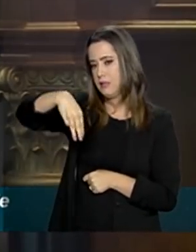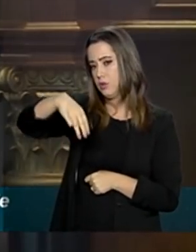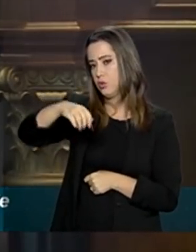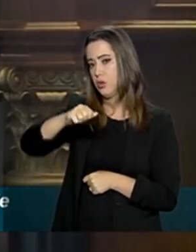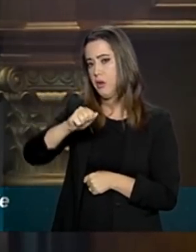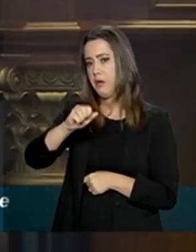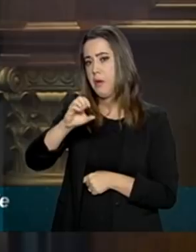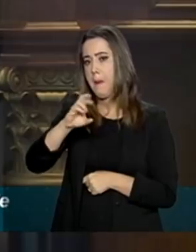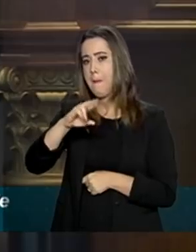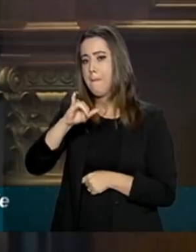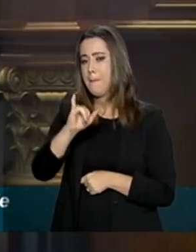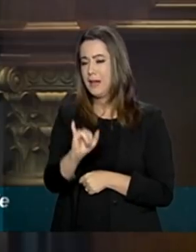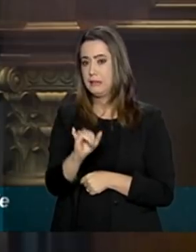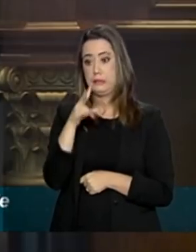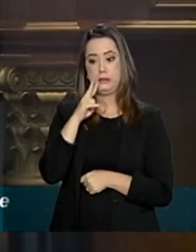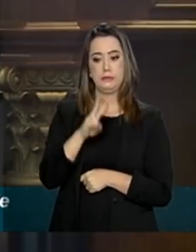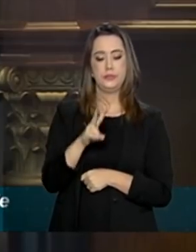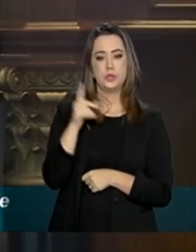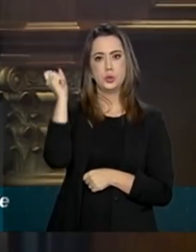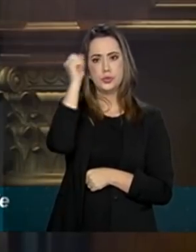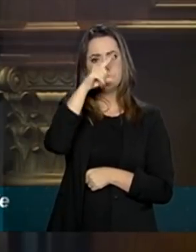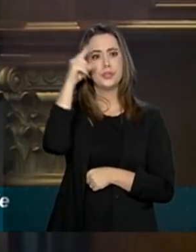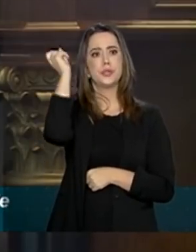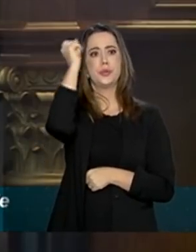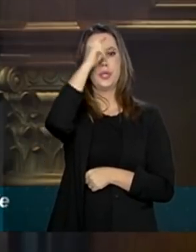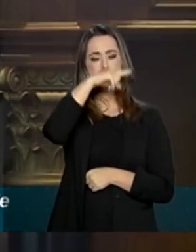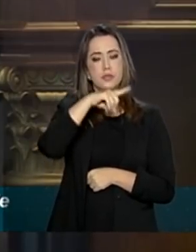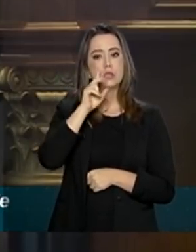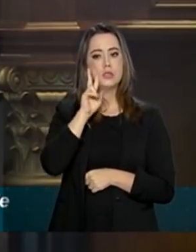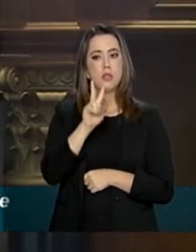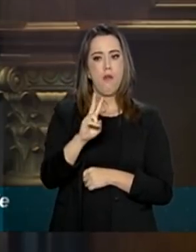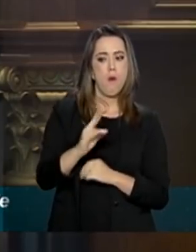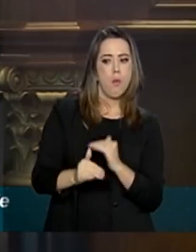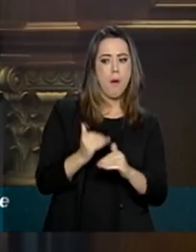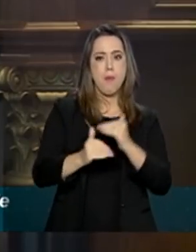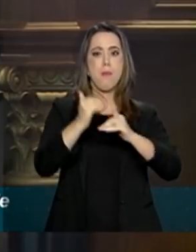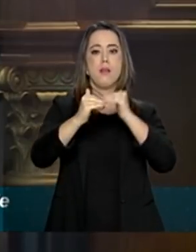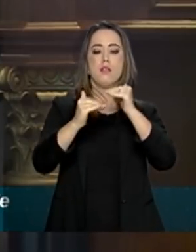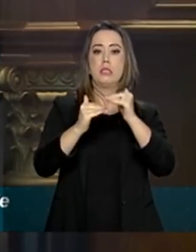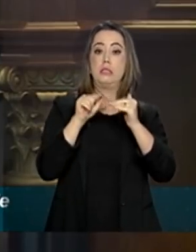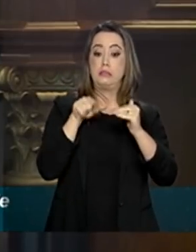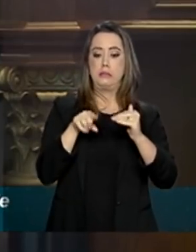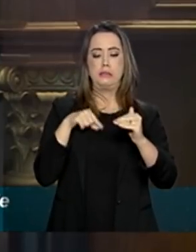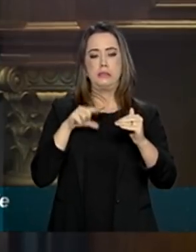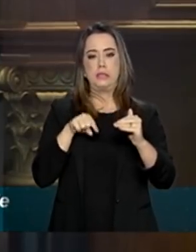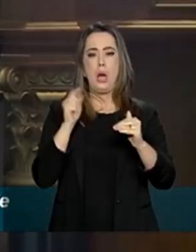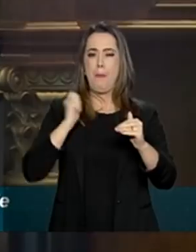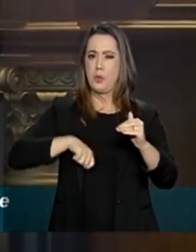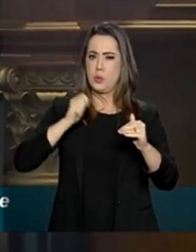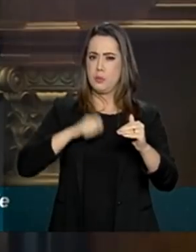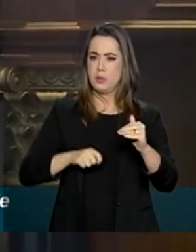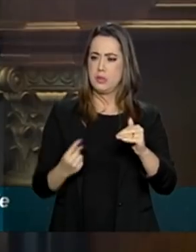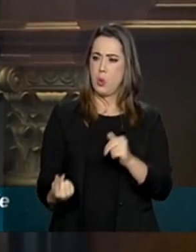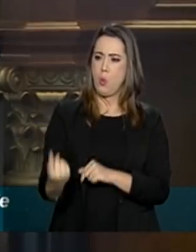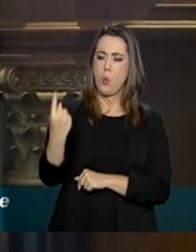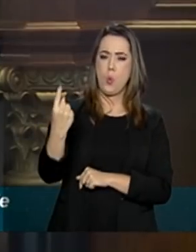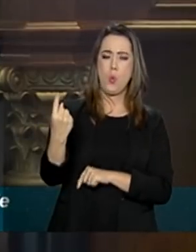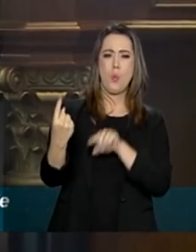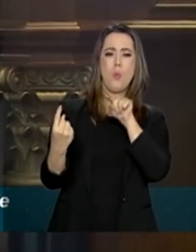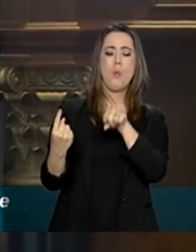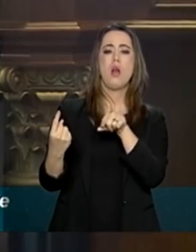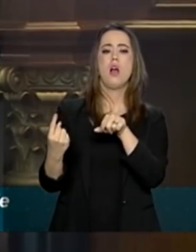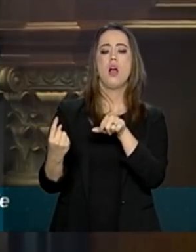dificuldades e vê crescer a possibilidade de uma presidente